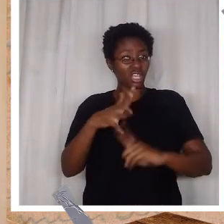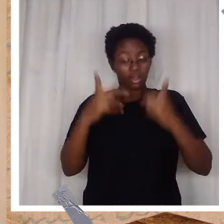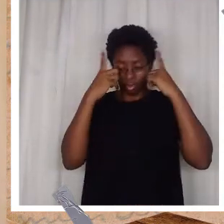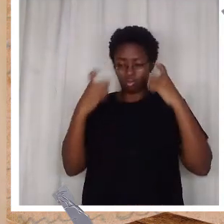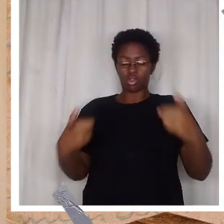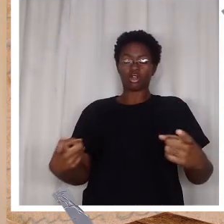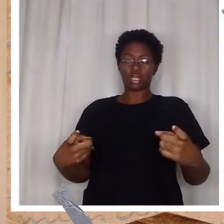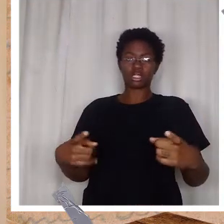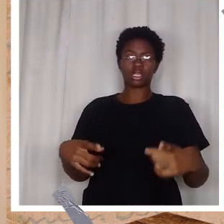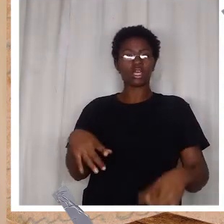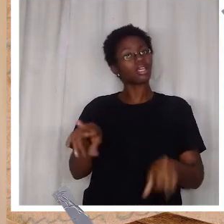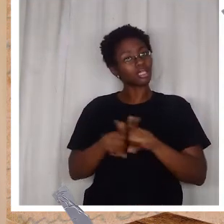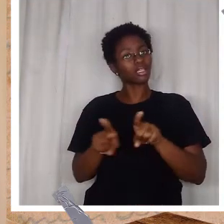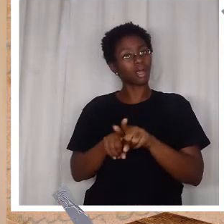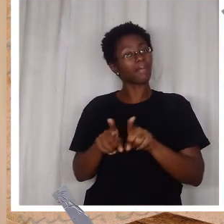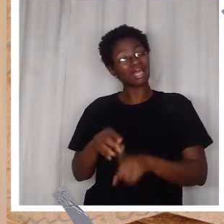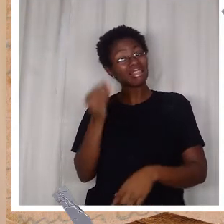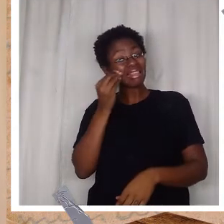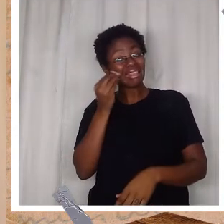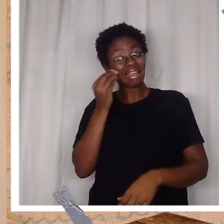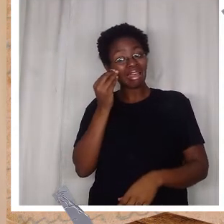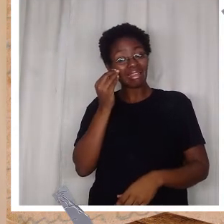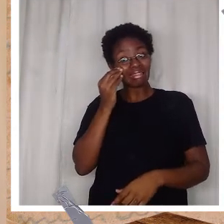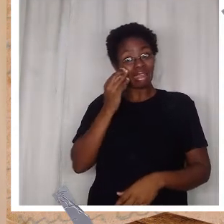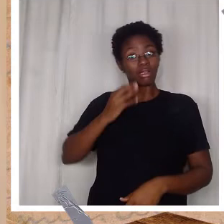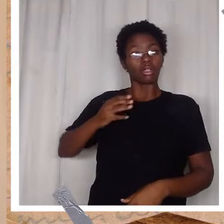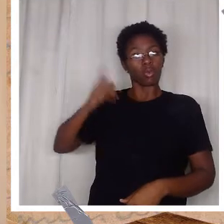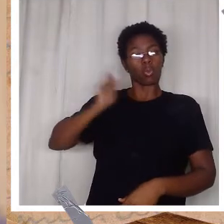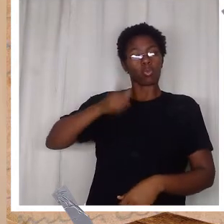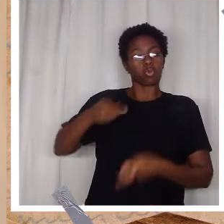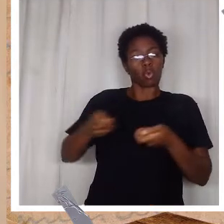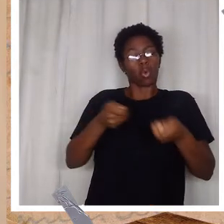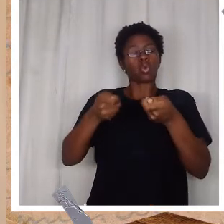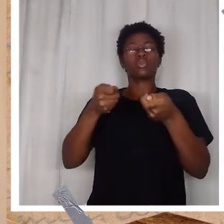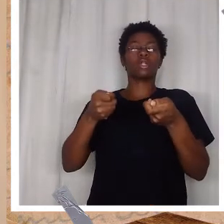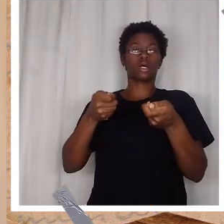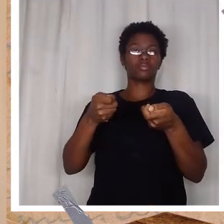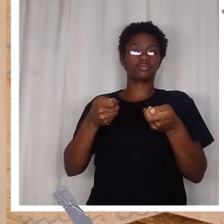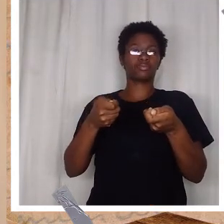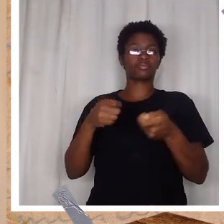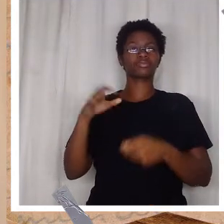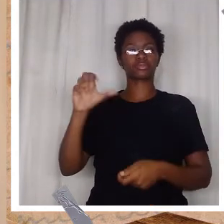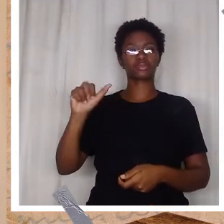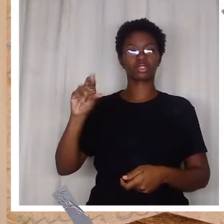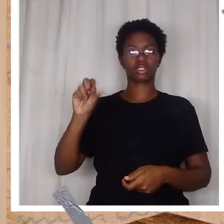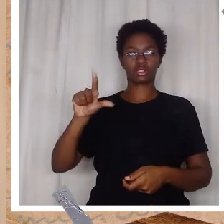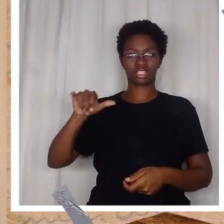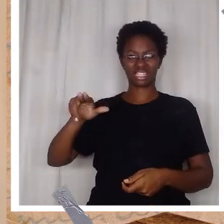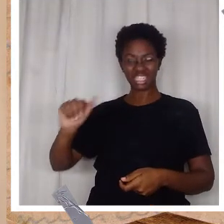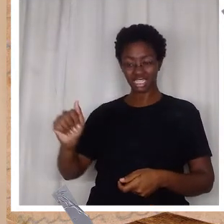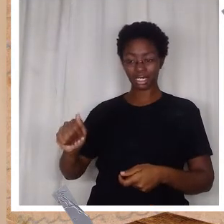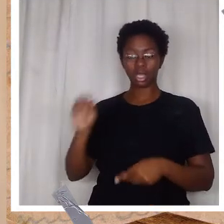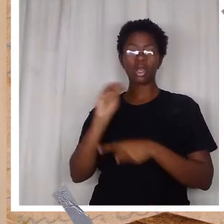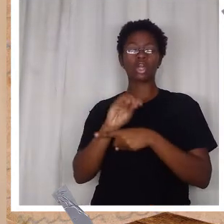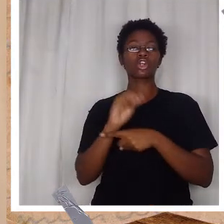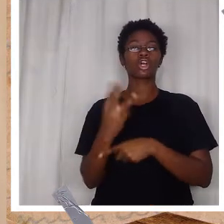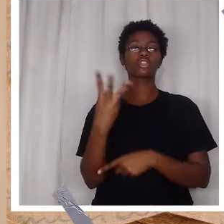com o cotidiano. Carolina educou 3 filhos sozinhas. Então, muita gente também criticava ela por ter